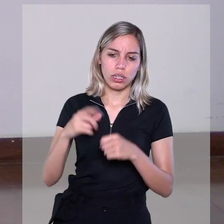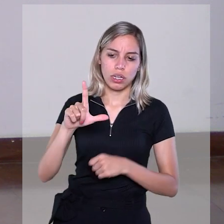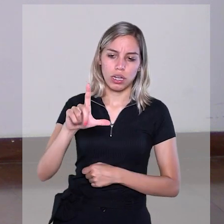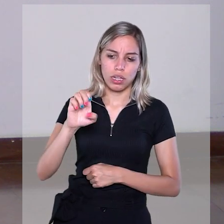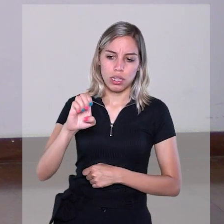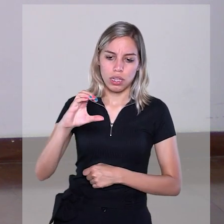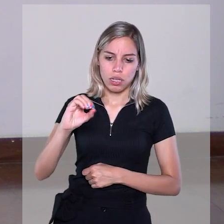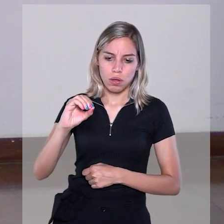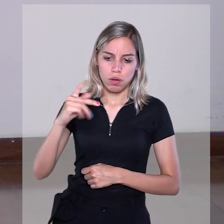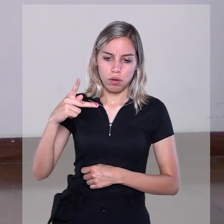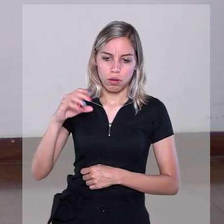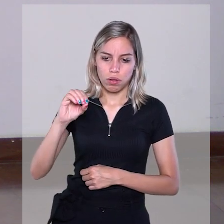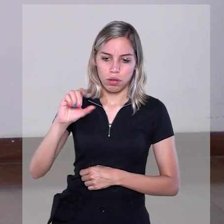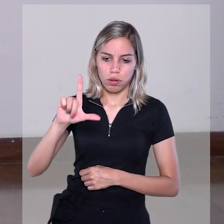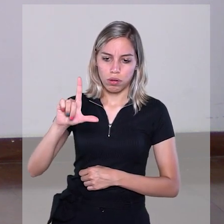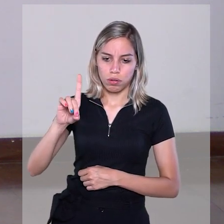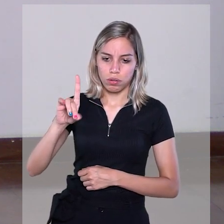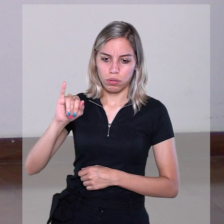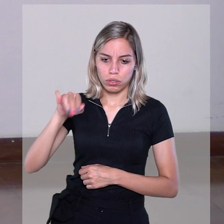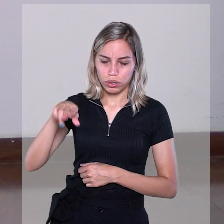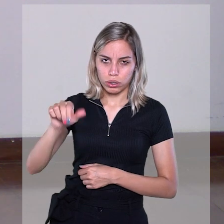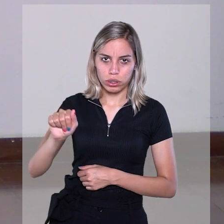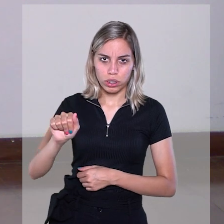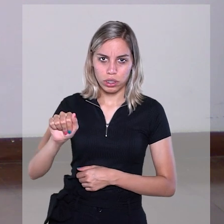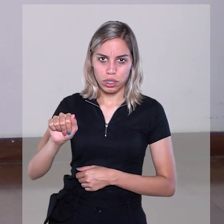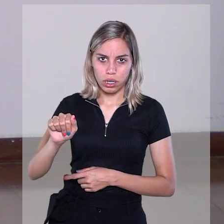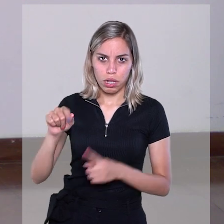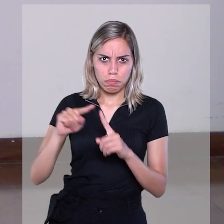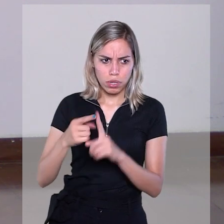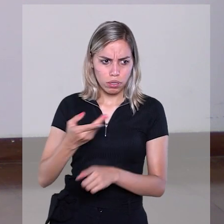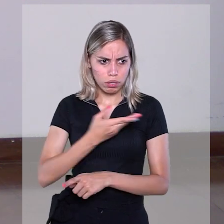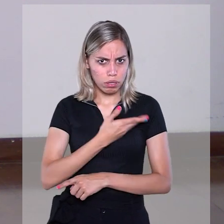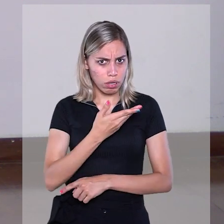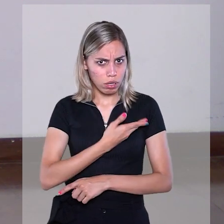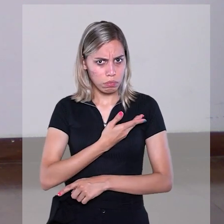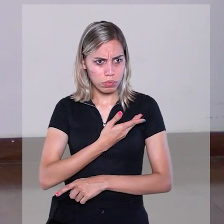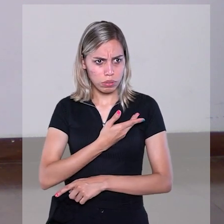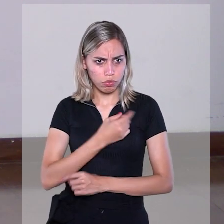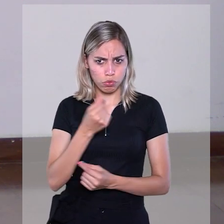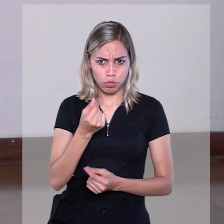sem que seus amigos, sem ter deixado dinheiro